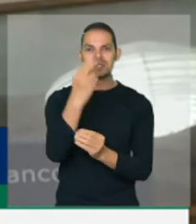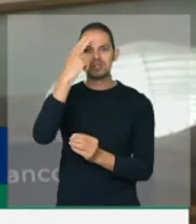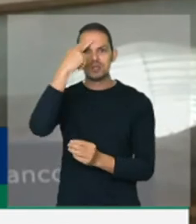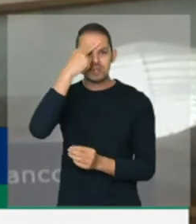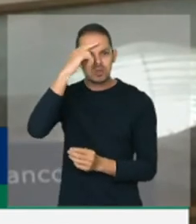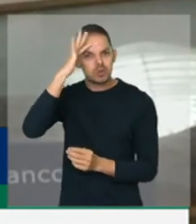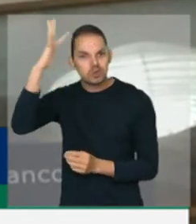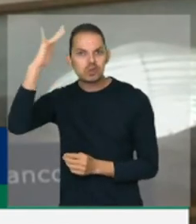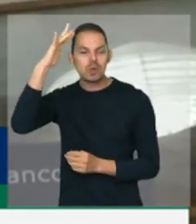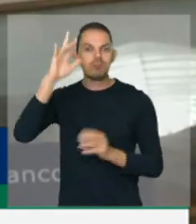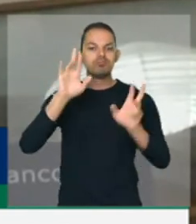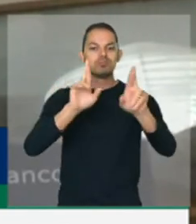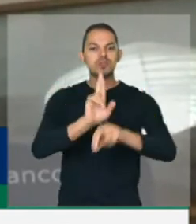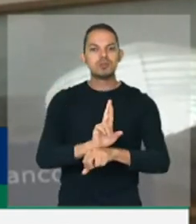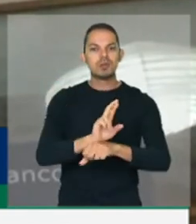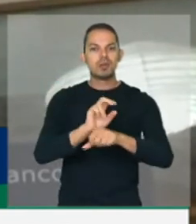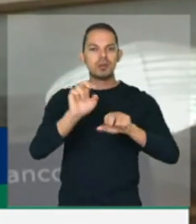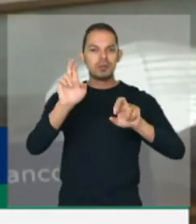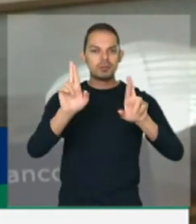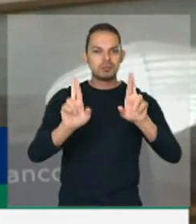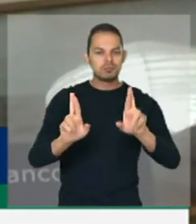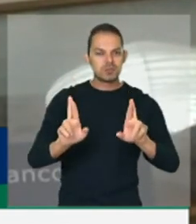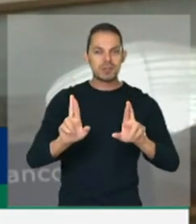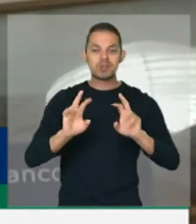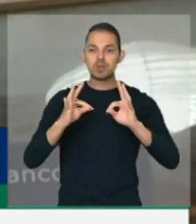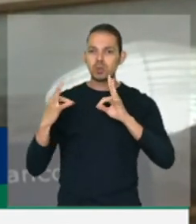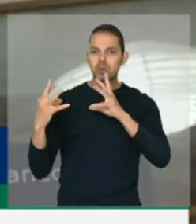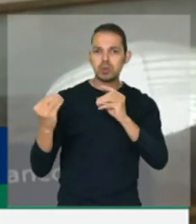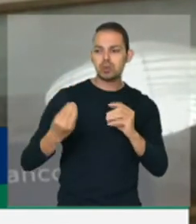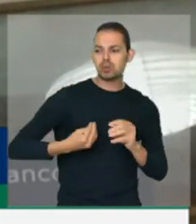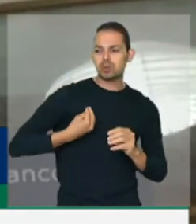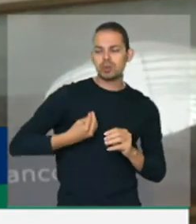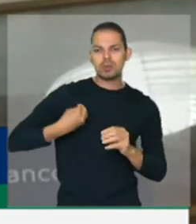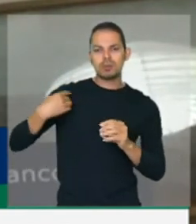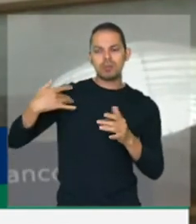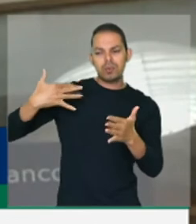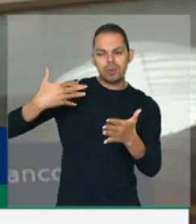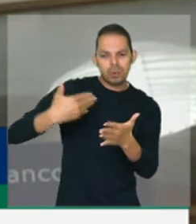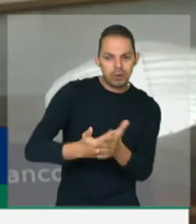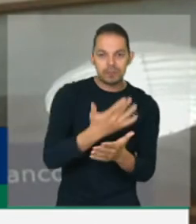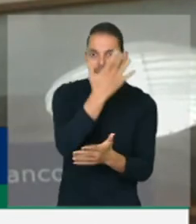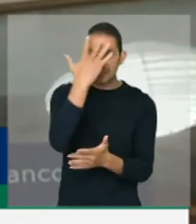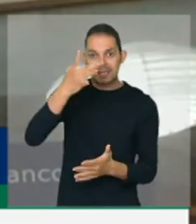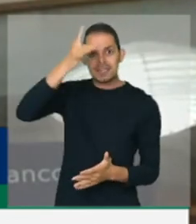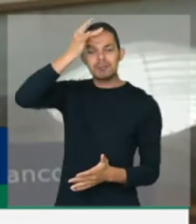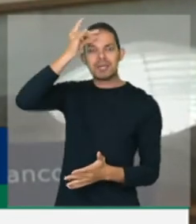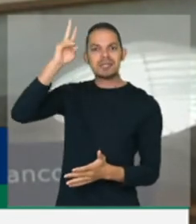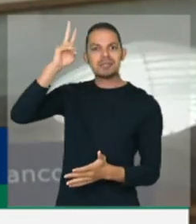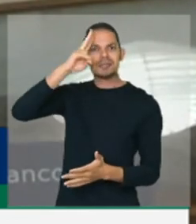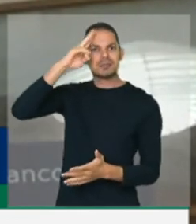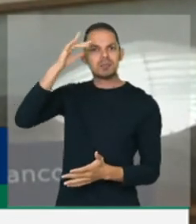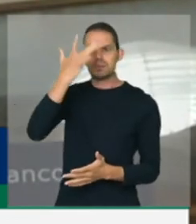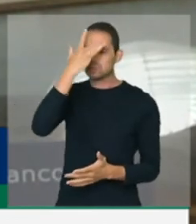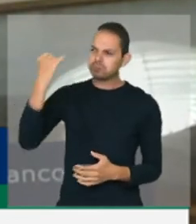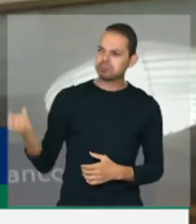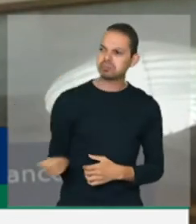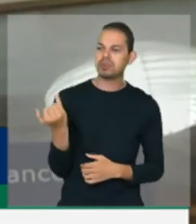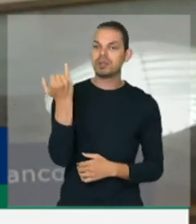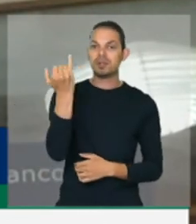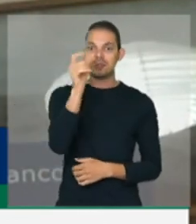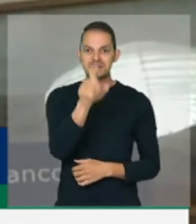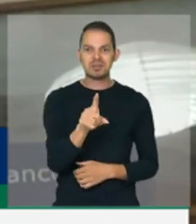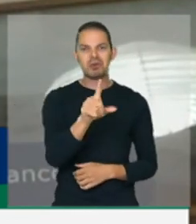esperança por tudo de bom que ela fez na vida. A Marielle vai ser lembrada sempre porque ela ficou gigante. E o senhor, deputado,